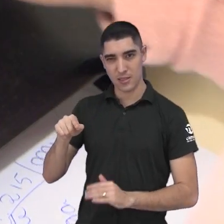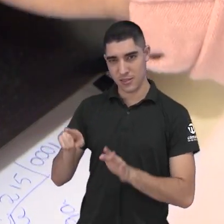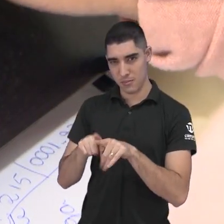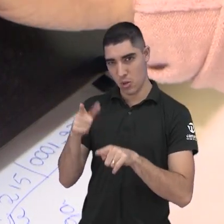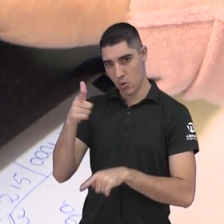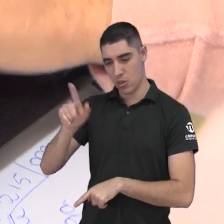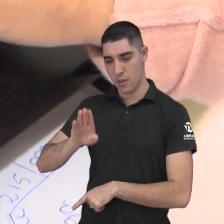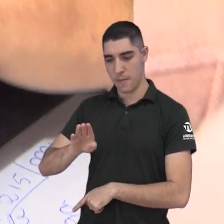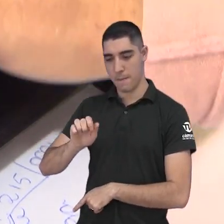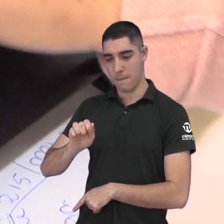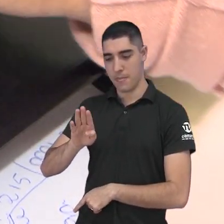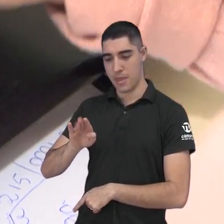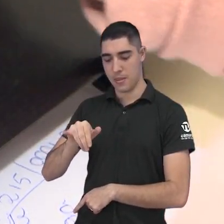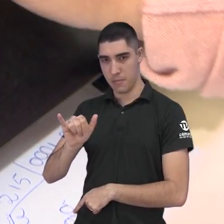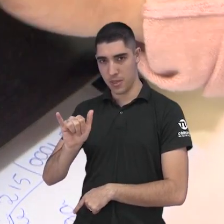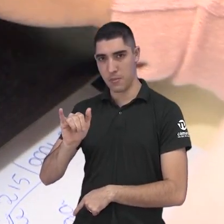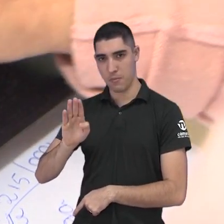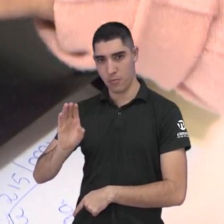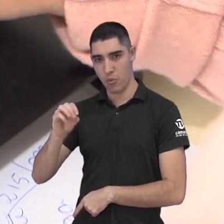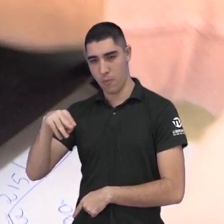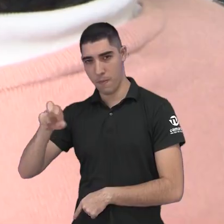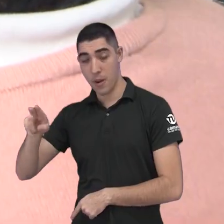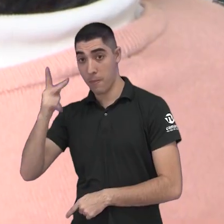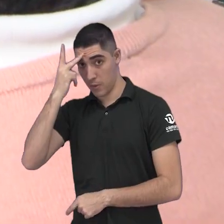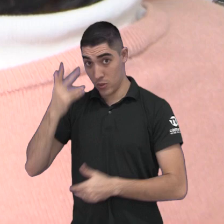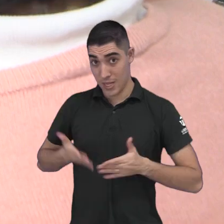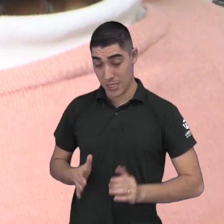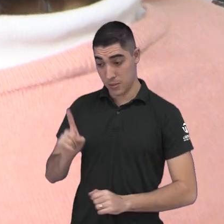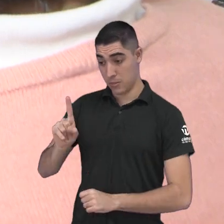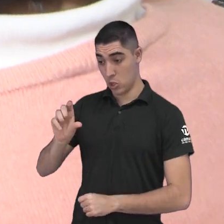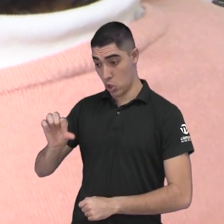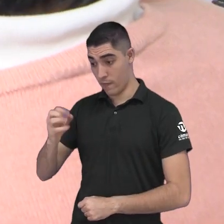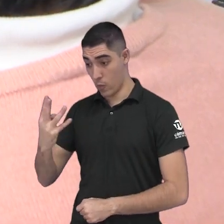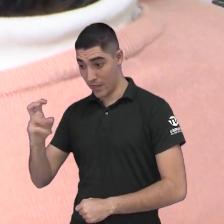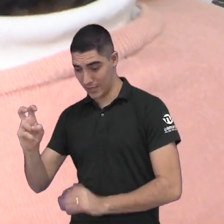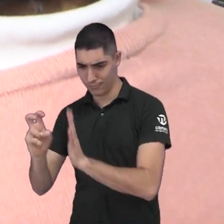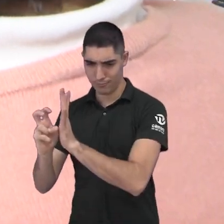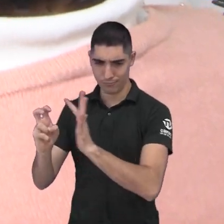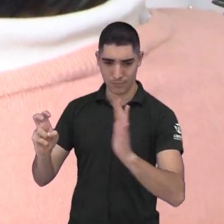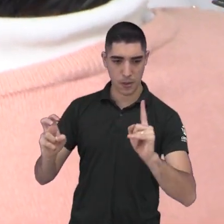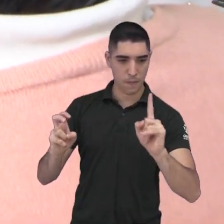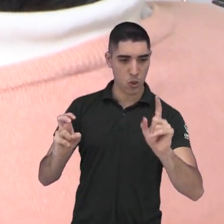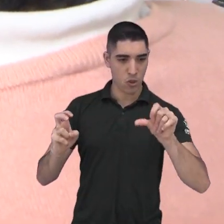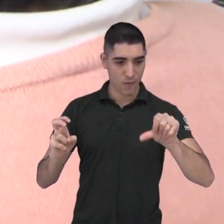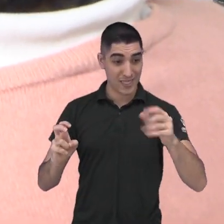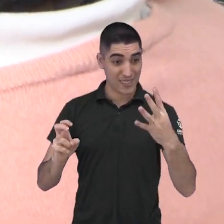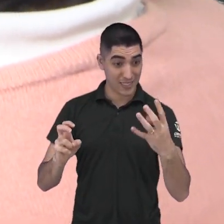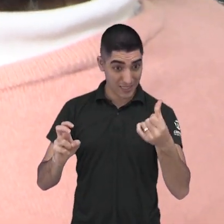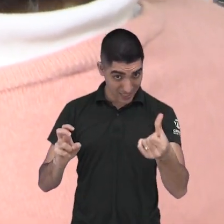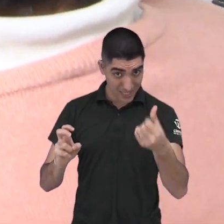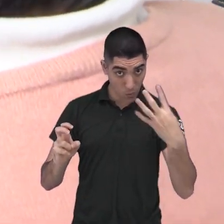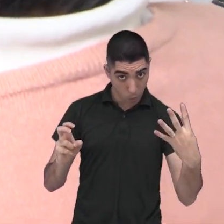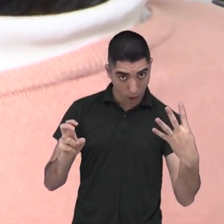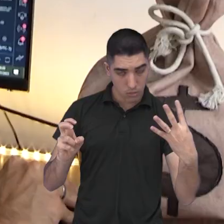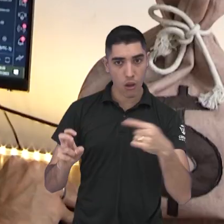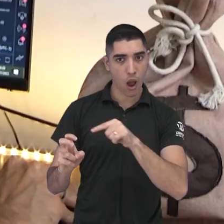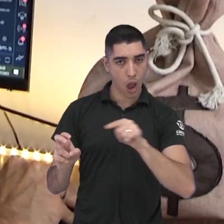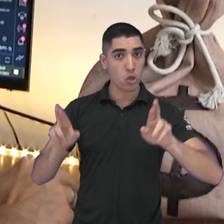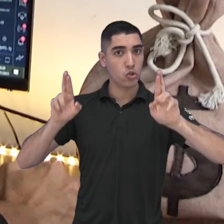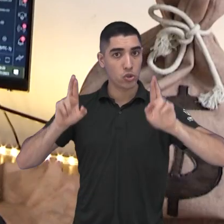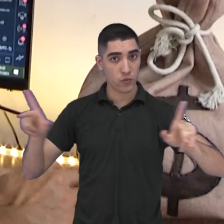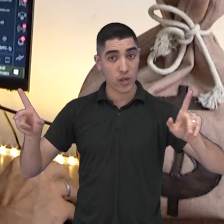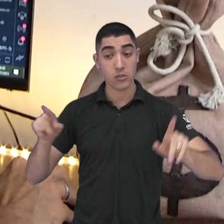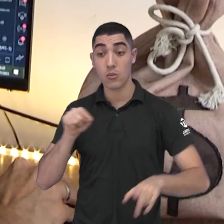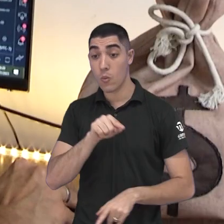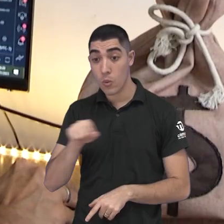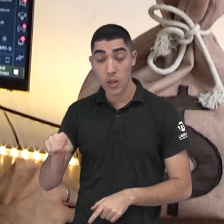para os chamados baby boomers, as pessoas nascidas entre 1945 e 1964,